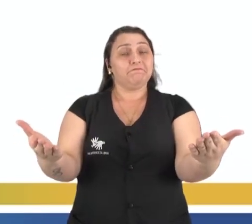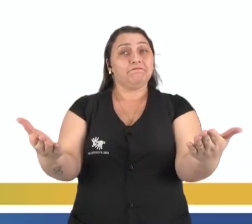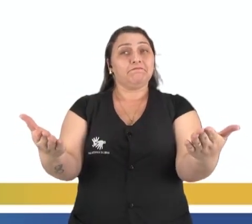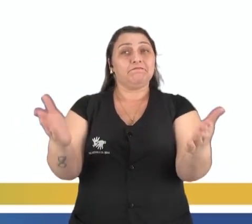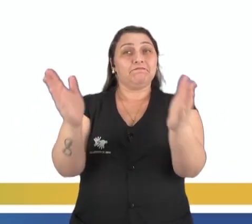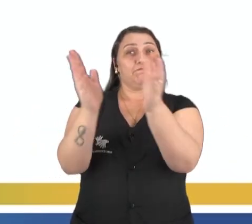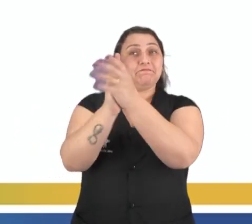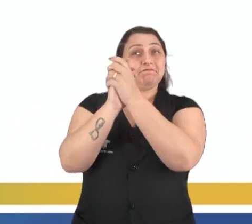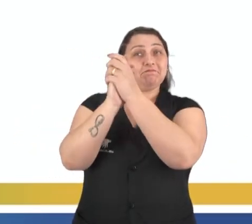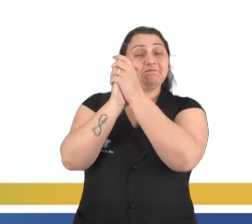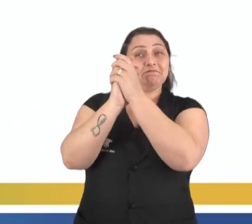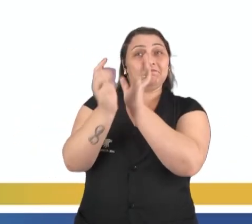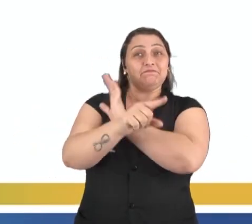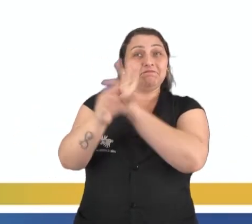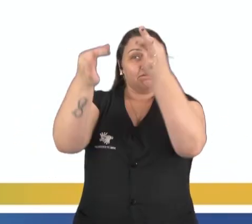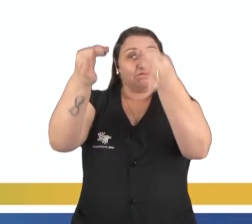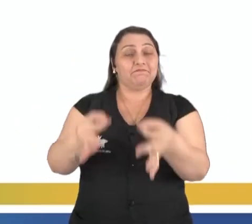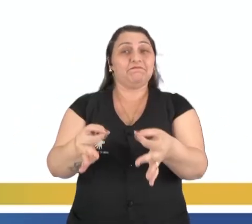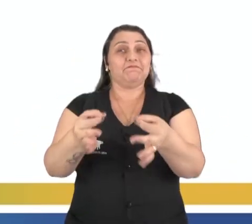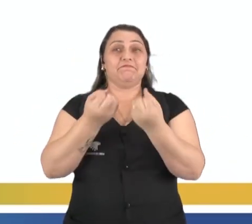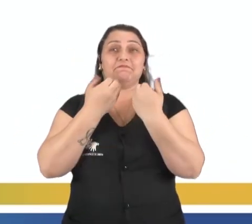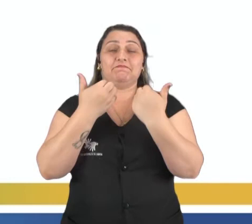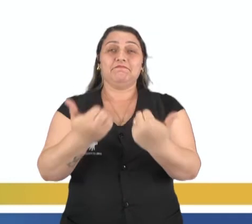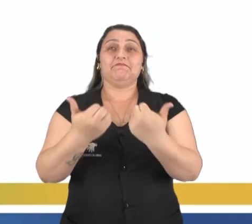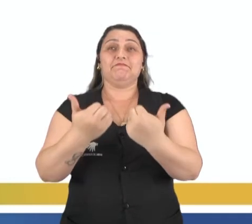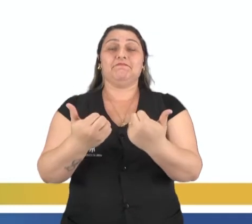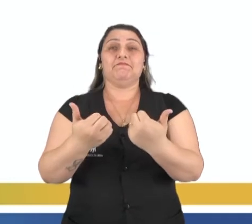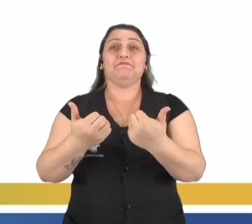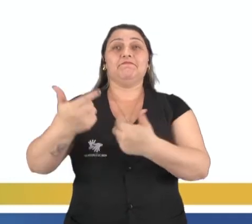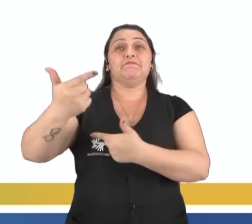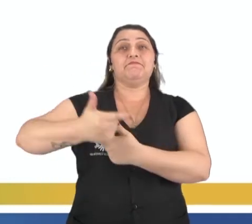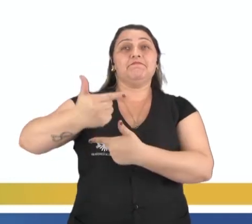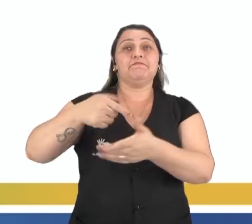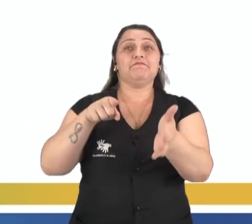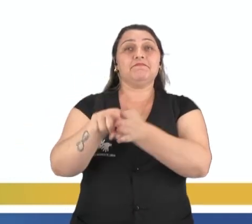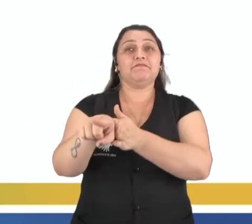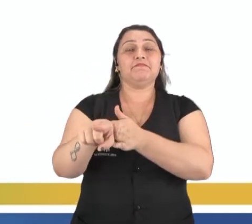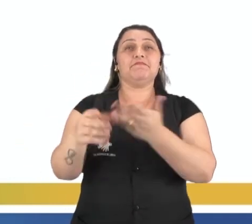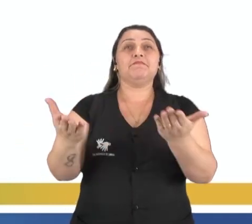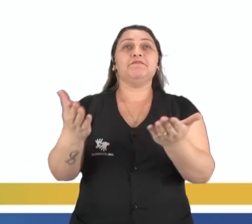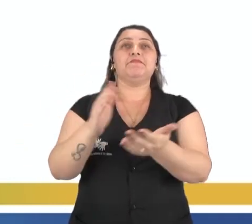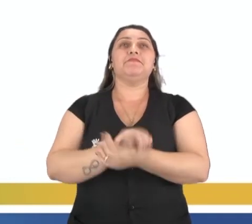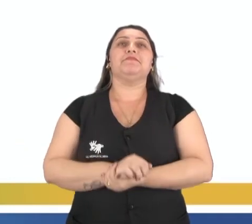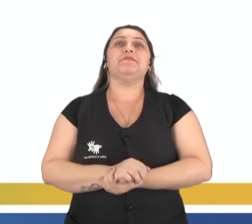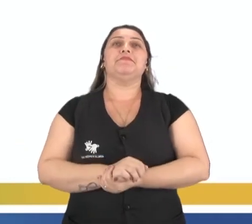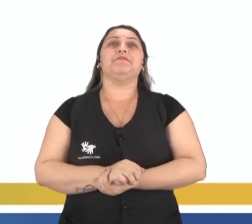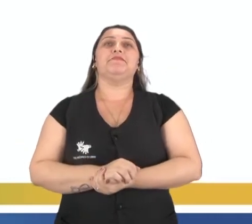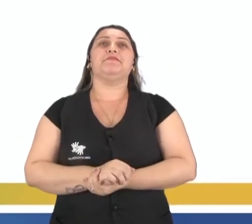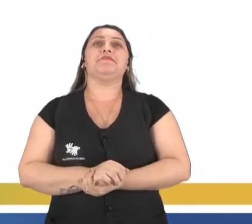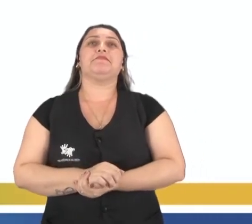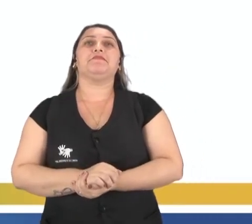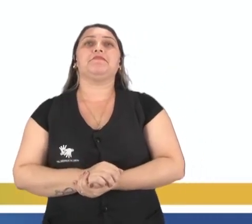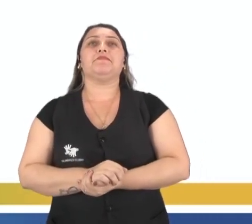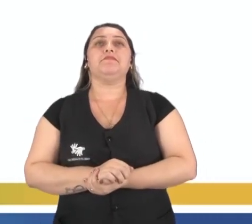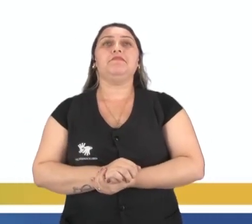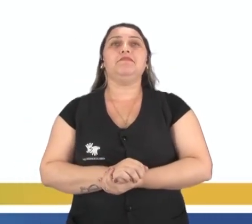território. Parabéns, você acertou muito bem. Vamos para a segunda questão então? Vamos lá.